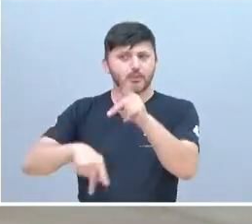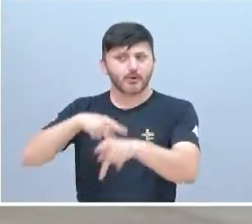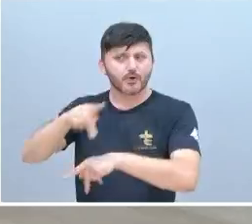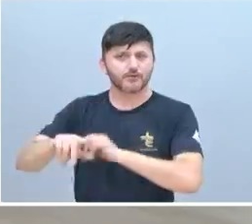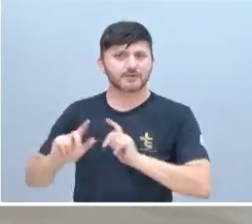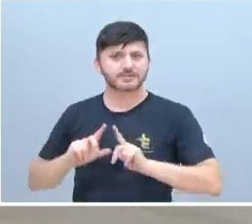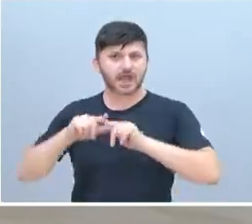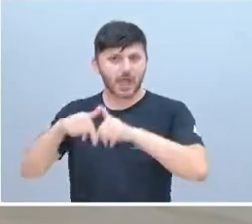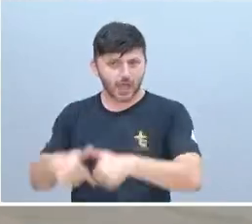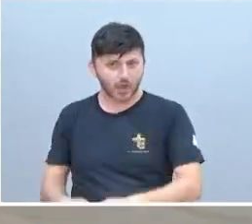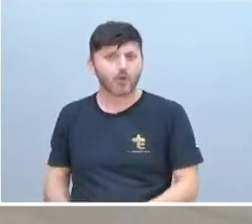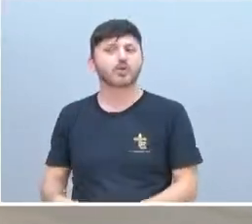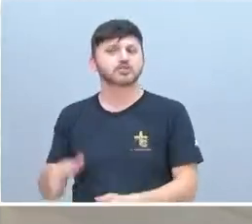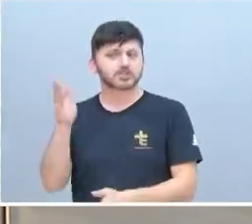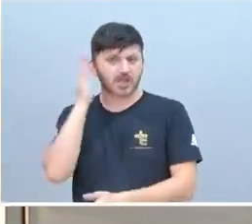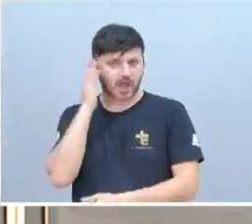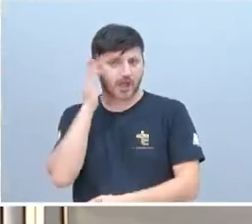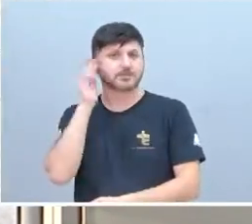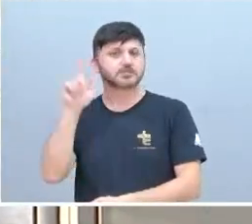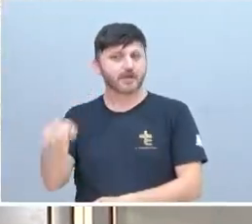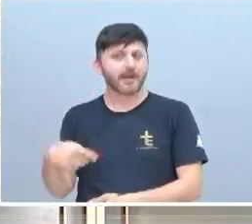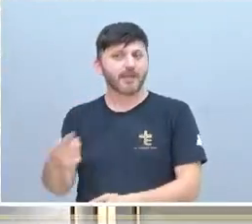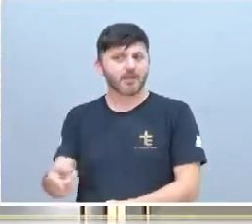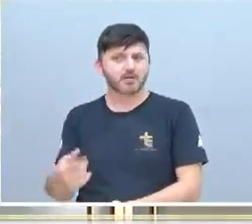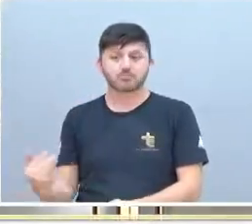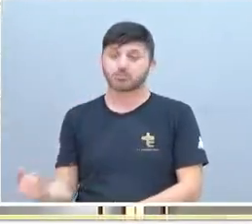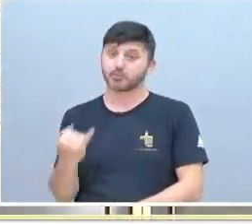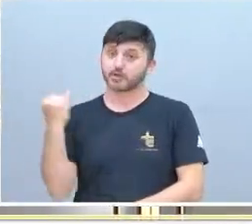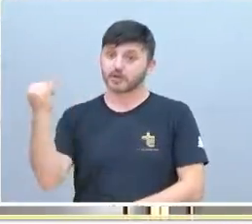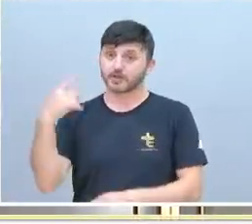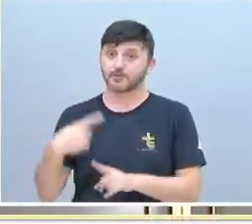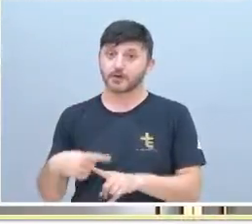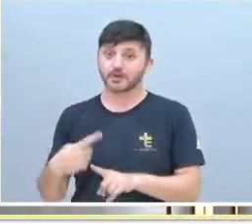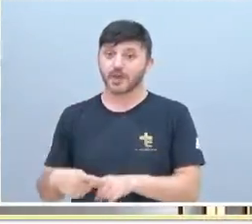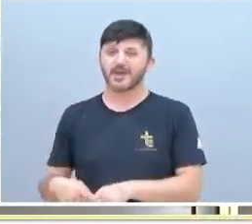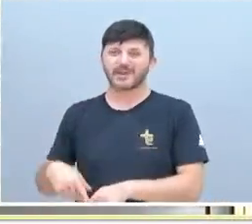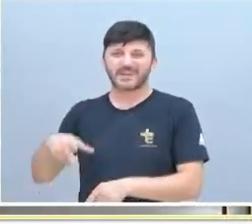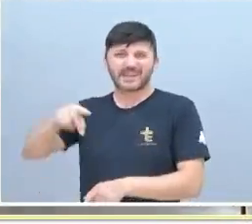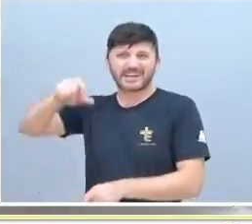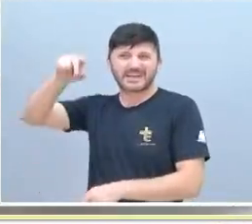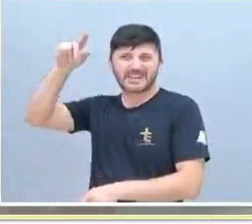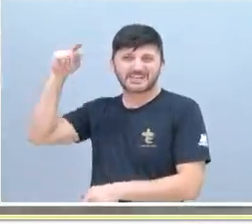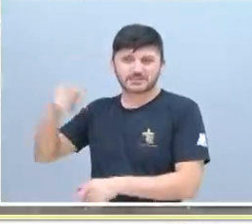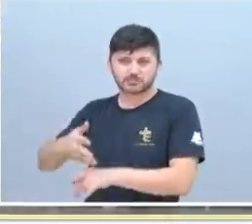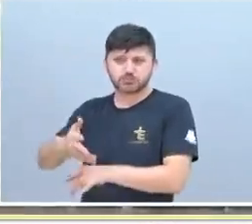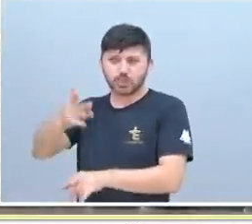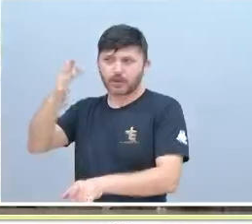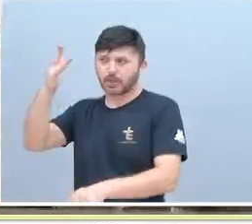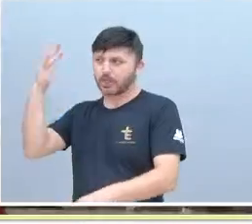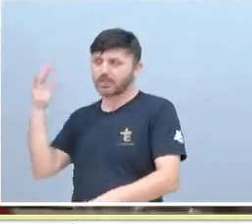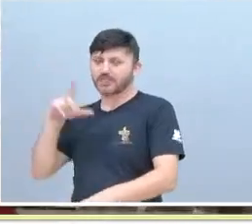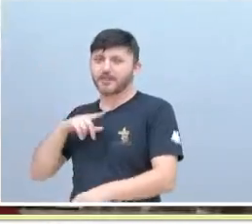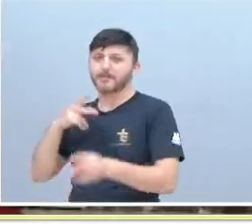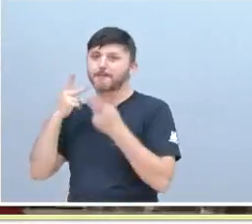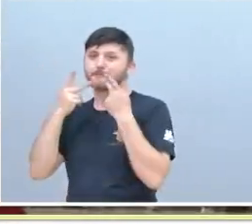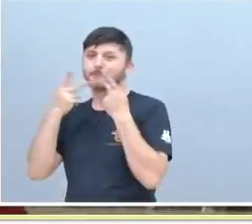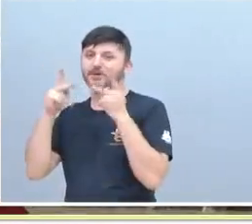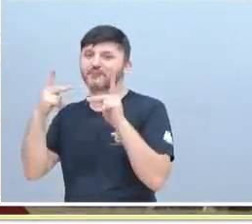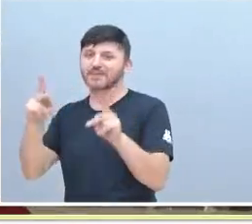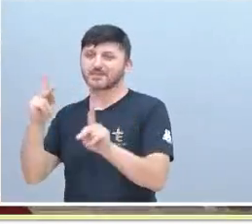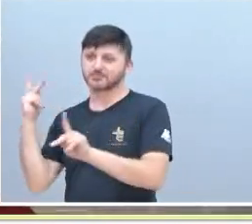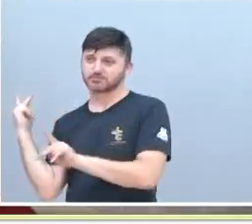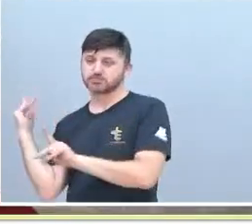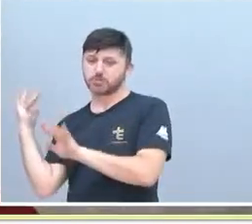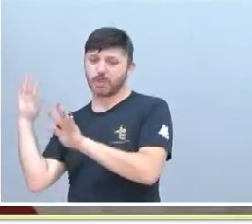dos profetas, o último do Antigo e o último do Novo. Ele